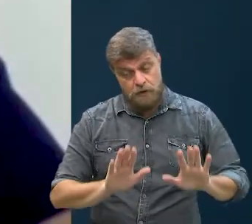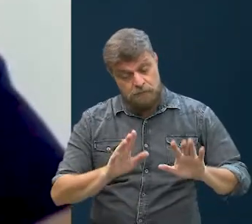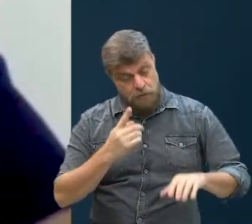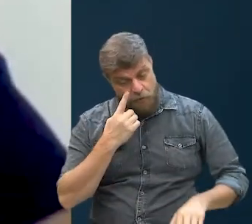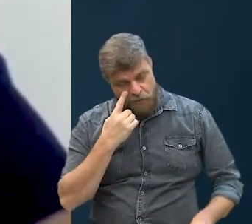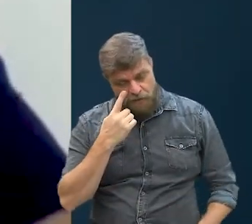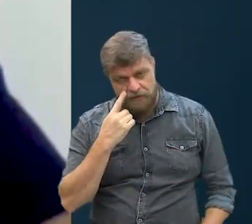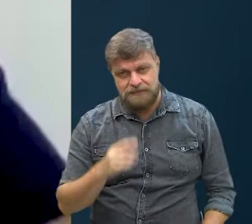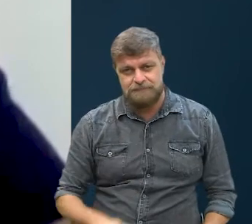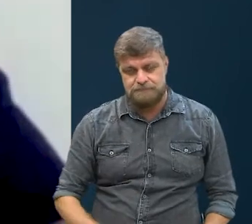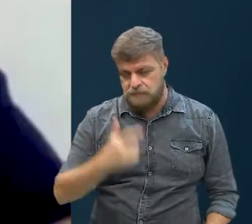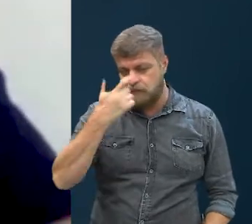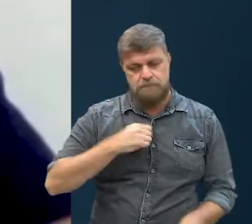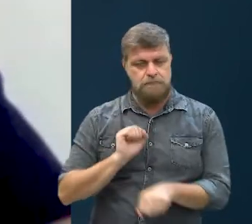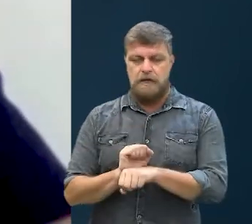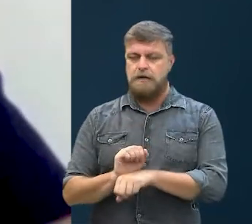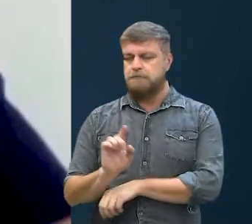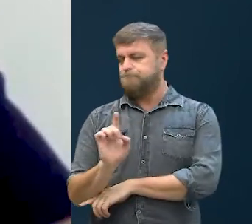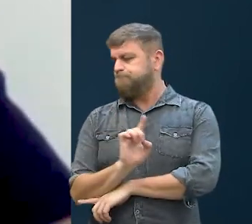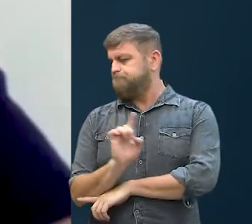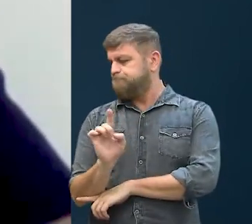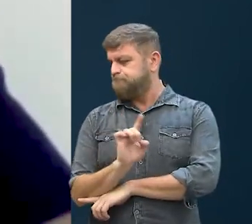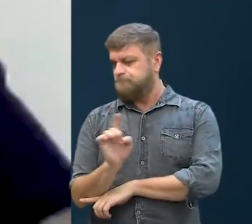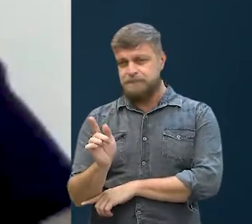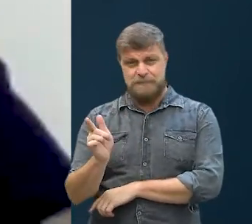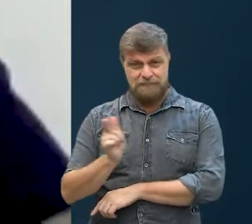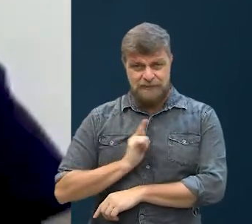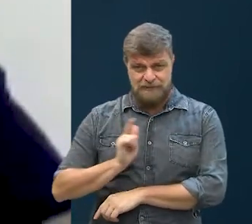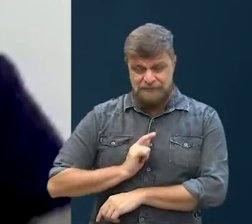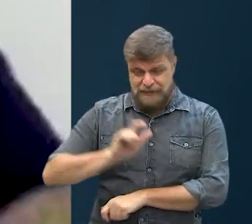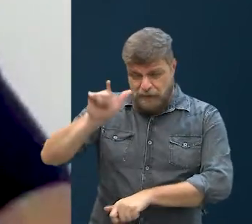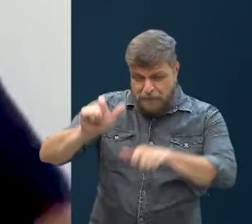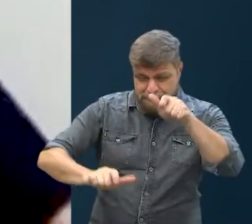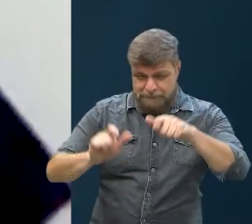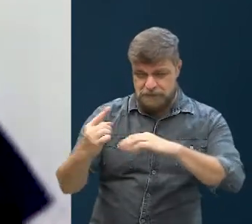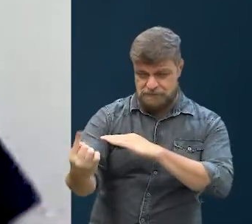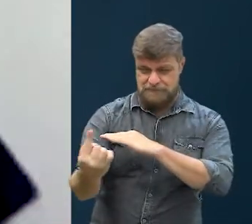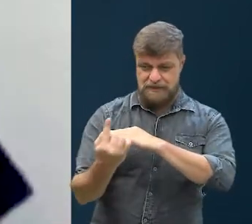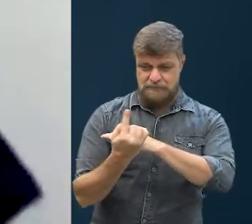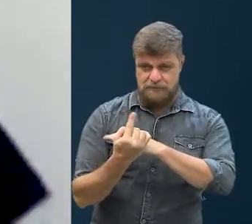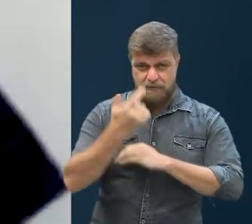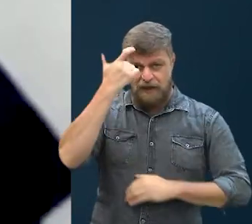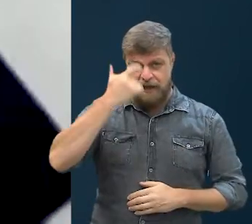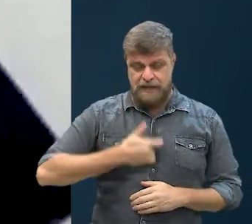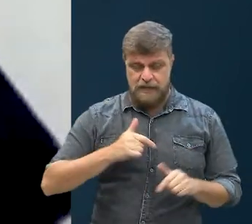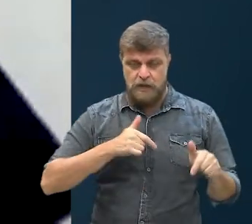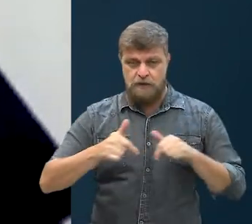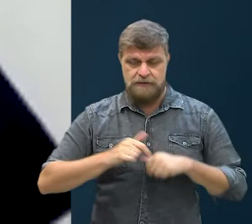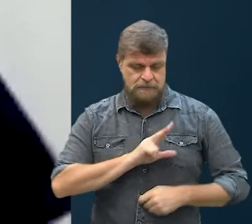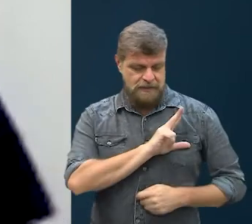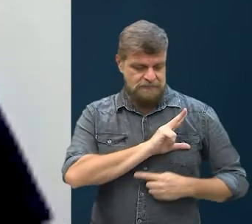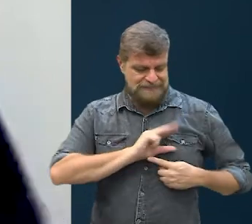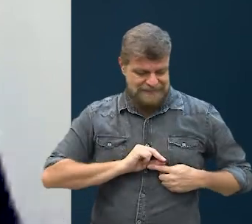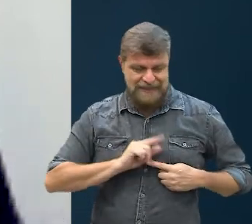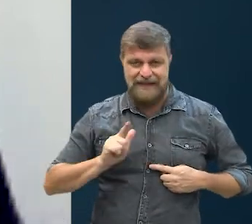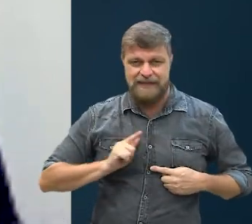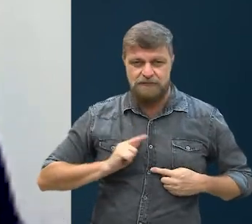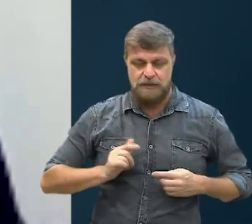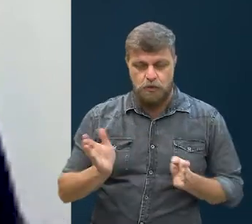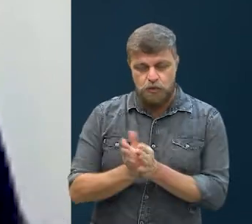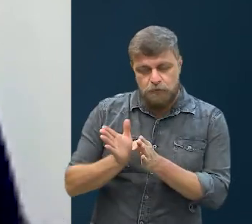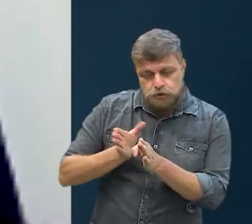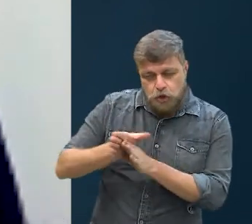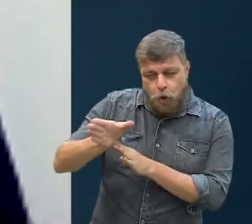Olha, eu não ficaria parada, né? Eu tenho vários clientes, além de estar no Senac, eu tenho uma consultoria especializada